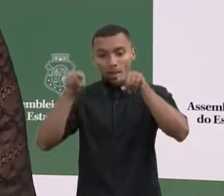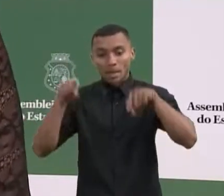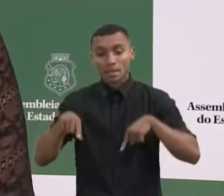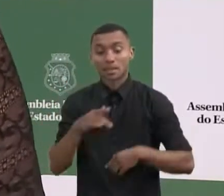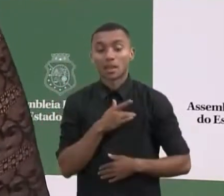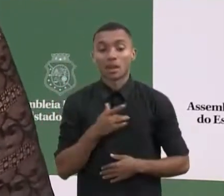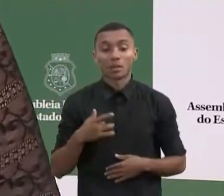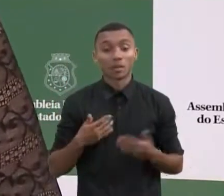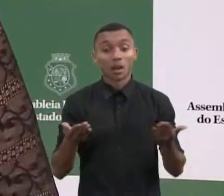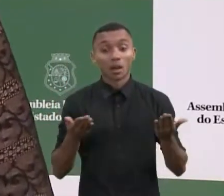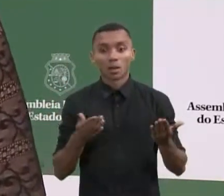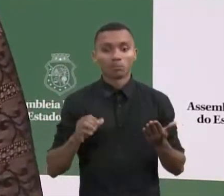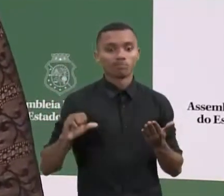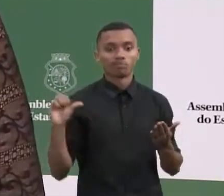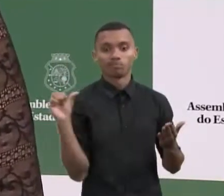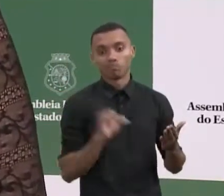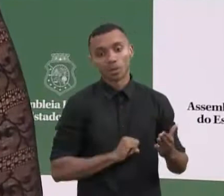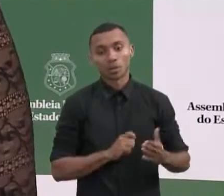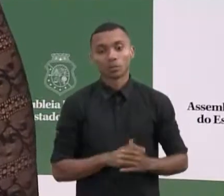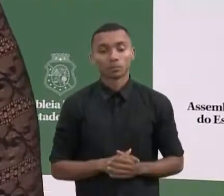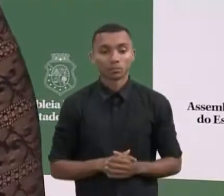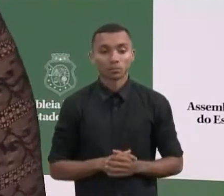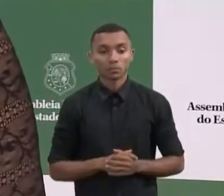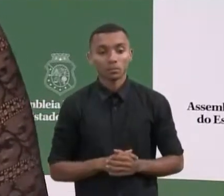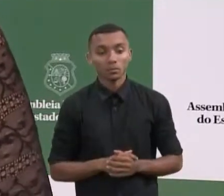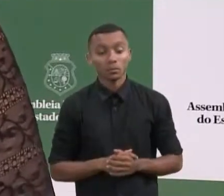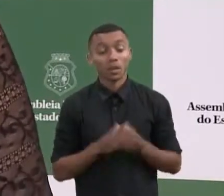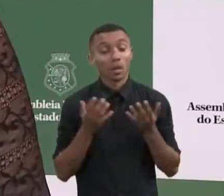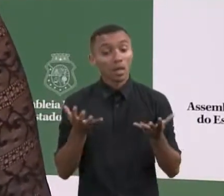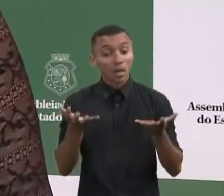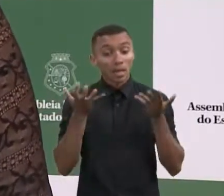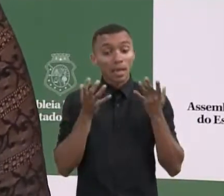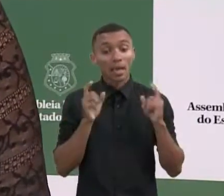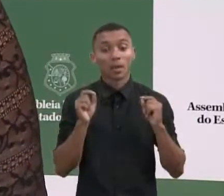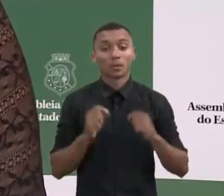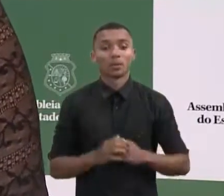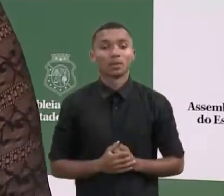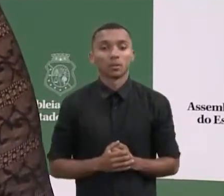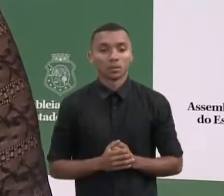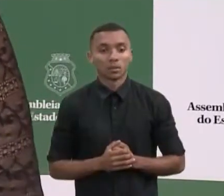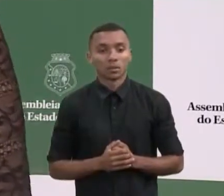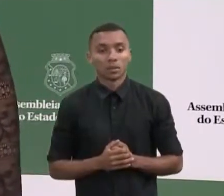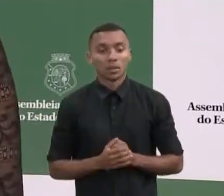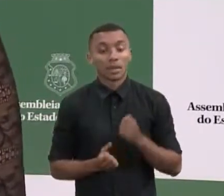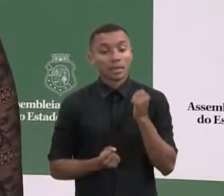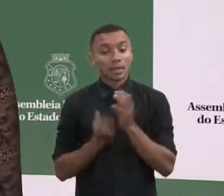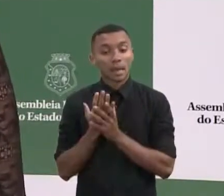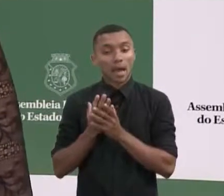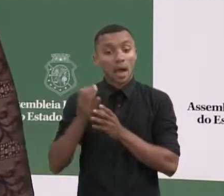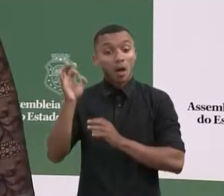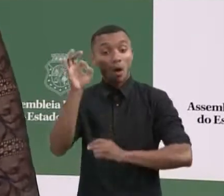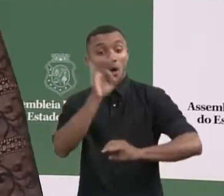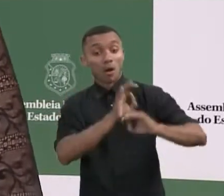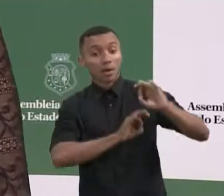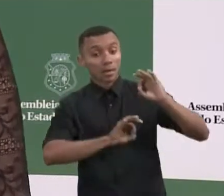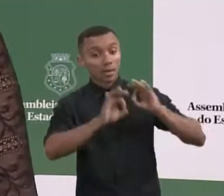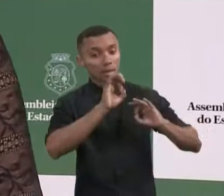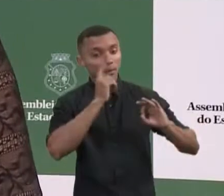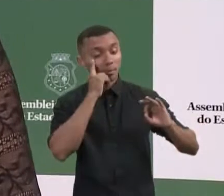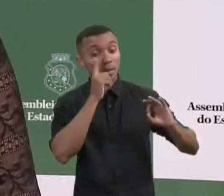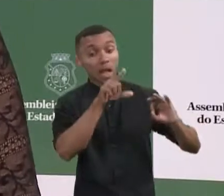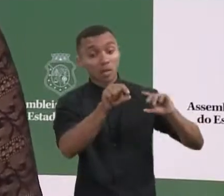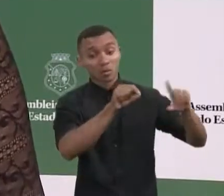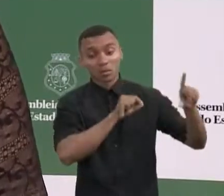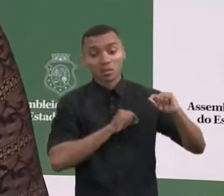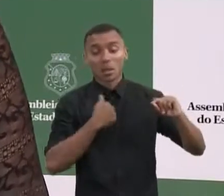ficar pior ainda. Então, eu queria muito, né, fazer uma forma de reverter realmente o que já foi